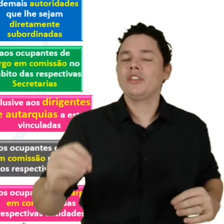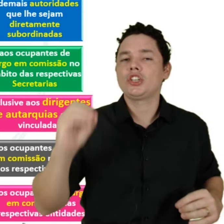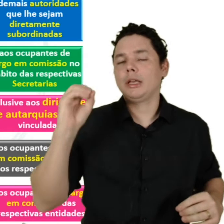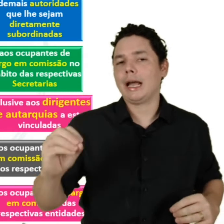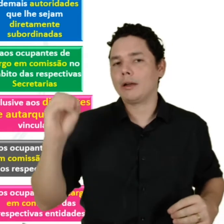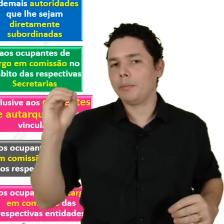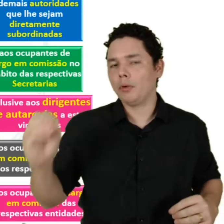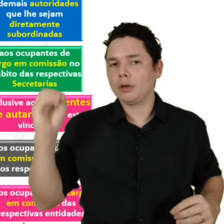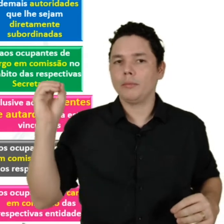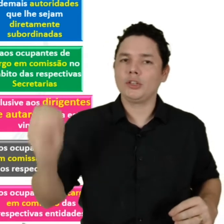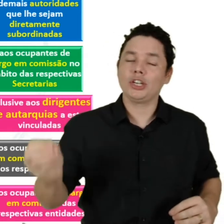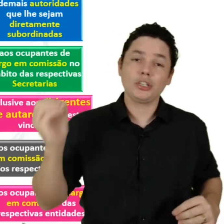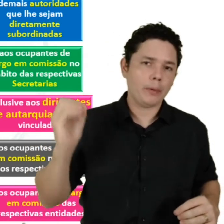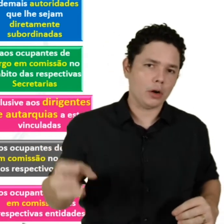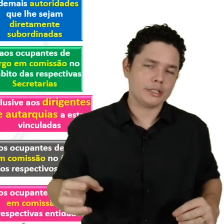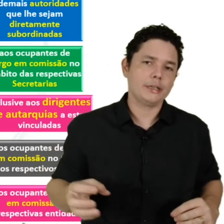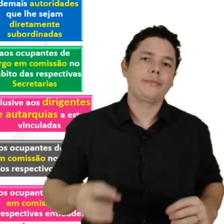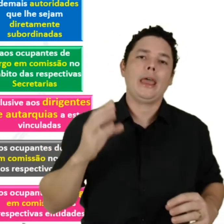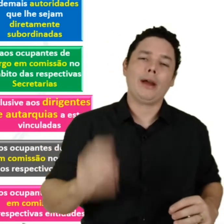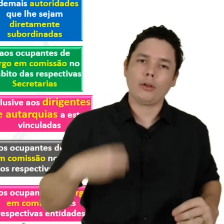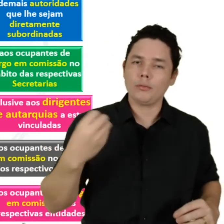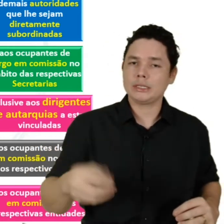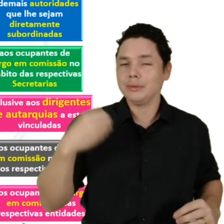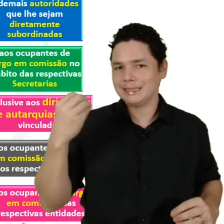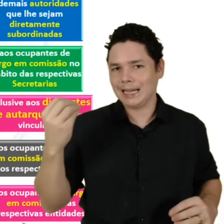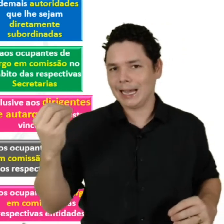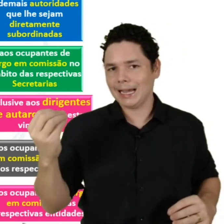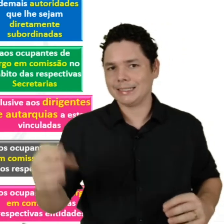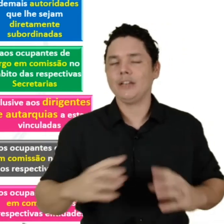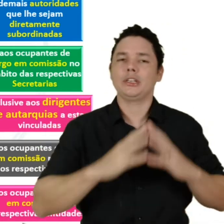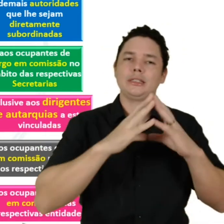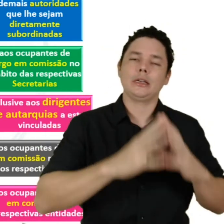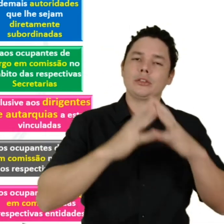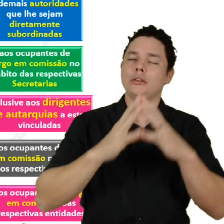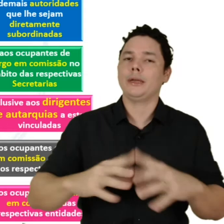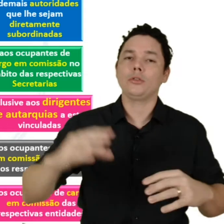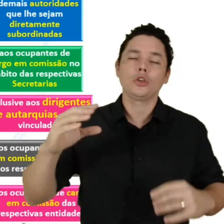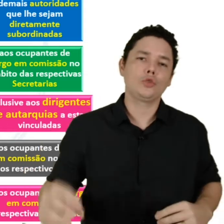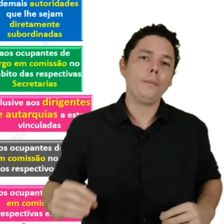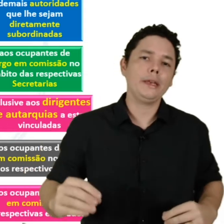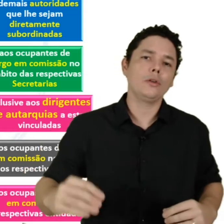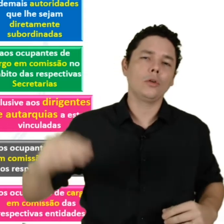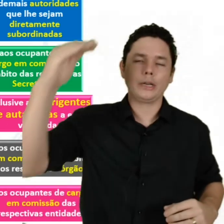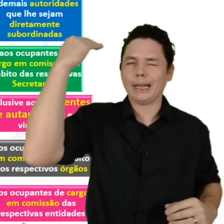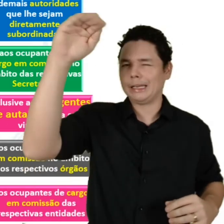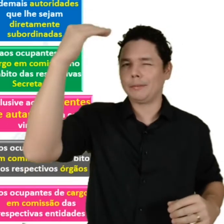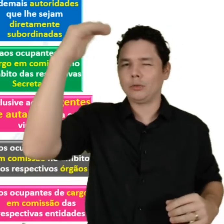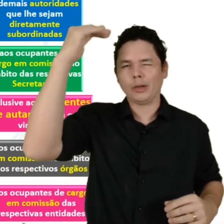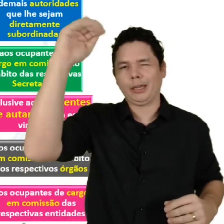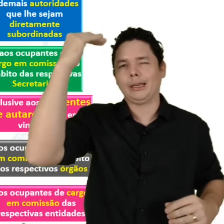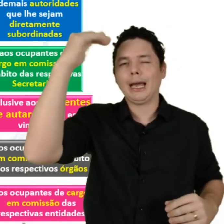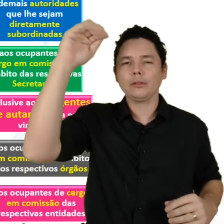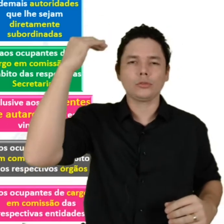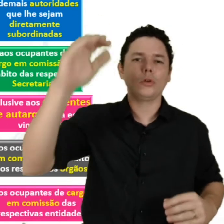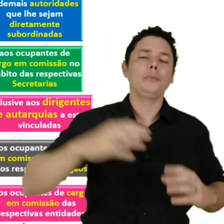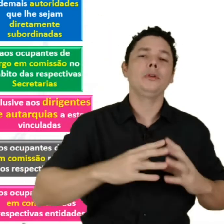é investido em cargo público mediante posse? É o cargo em comissão das, né? Direção e assessoramento superior, né? Aquele amigo do